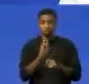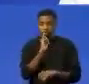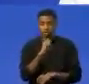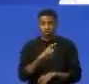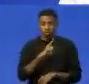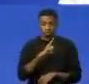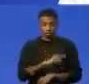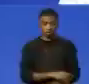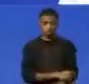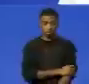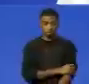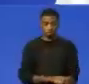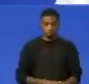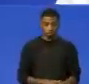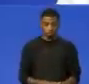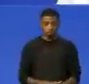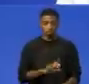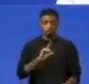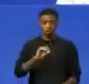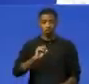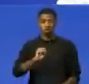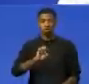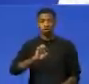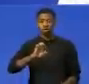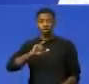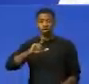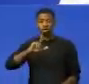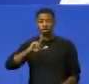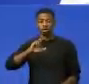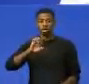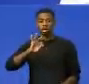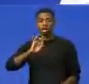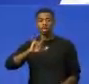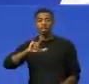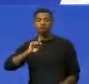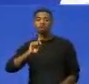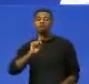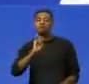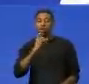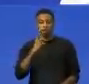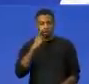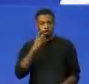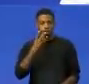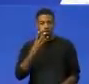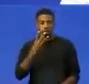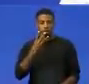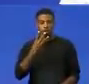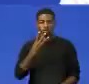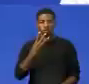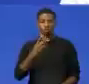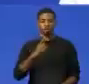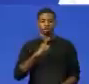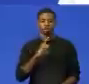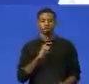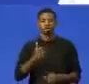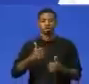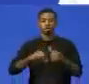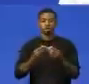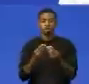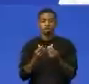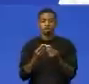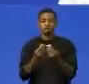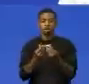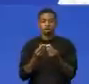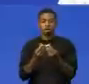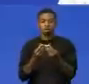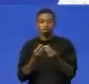a dose letal mediana, onde ele fornecia, só para você ter uma referência, 3 pesticidas e as suas toxicidades,